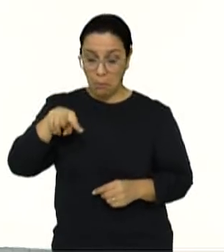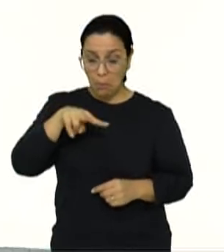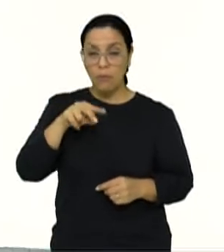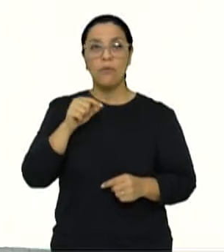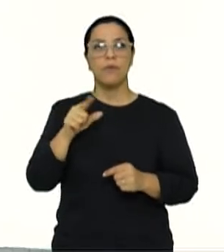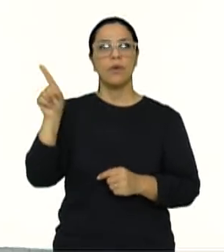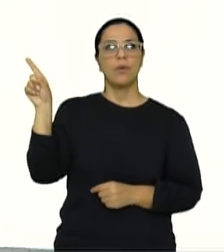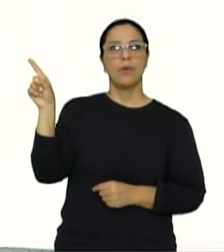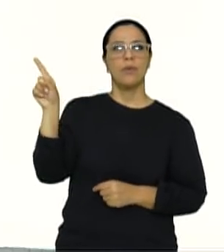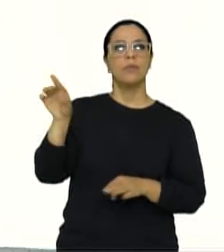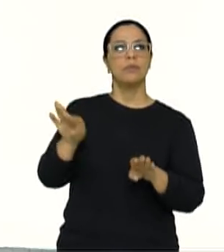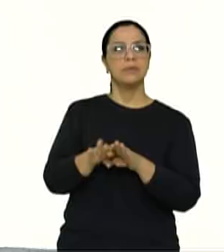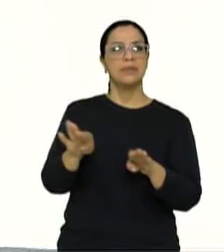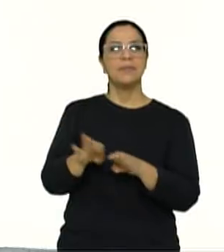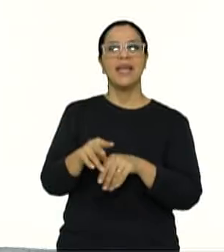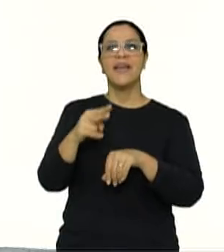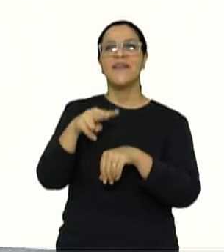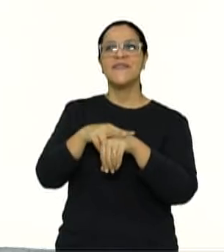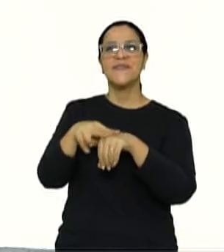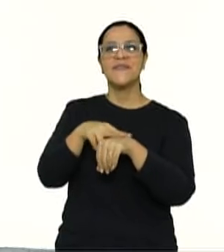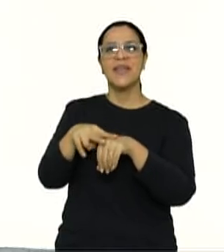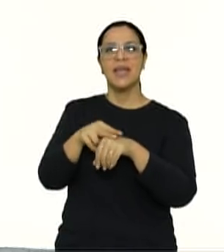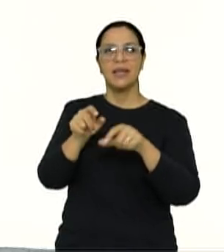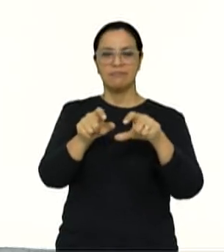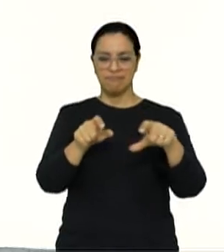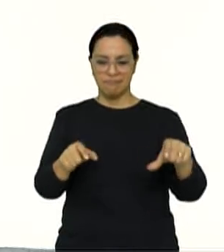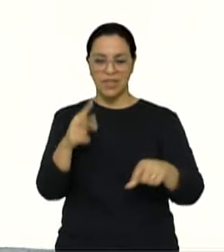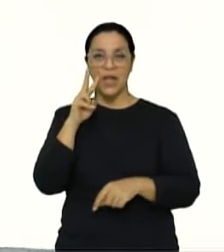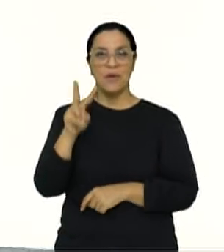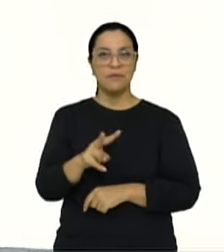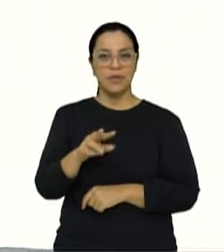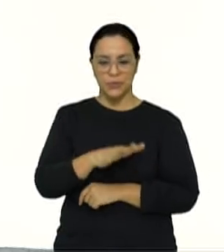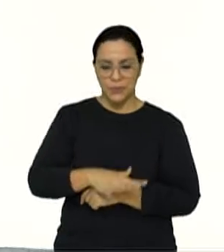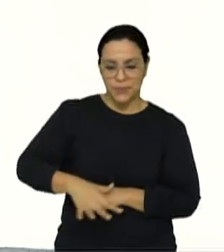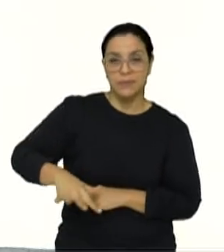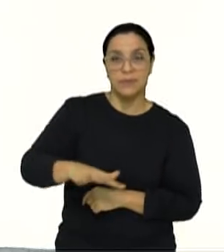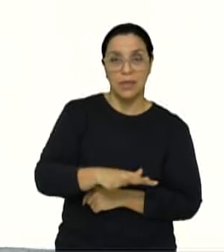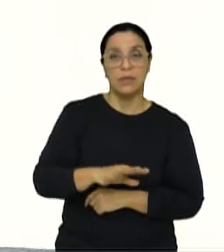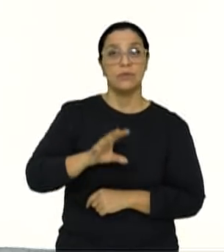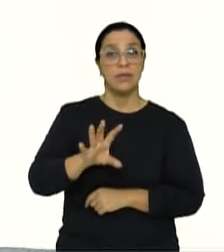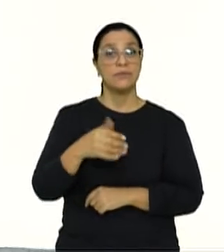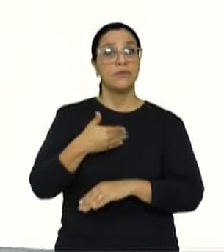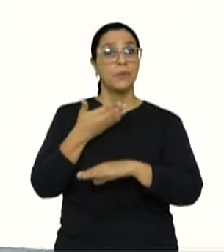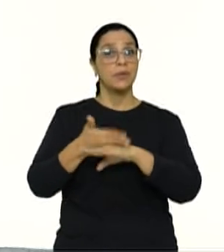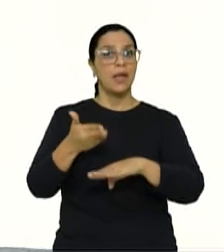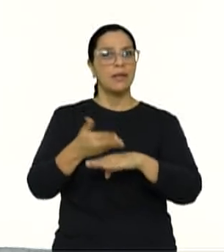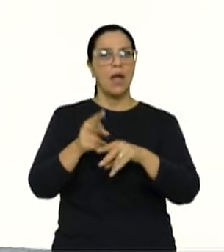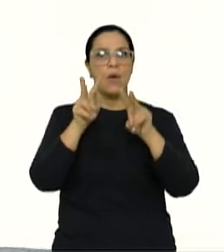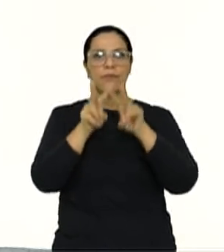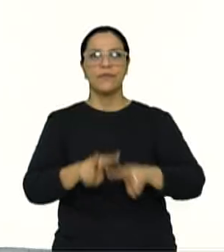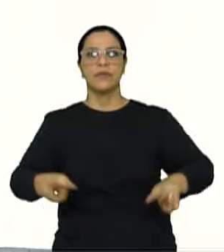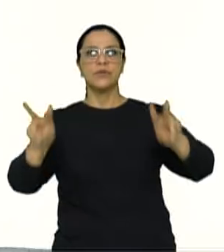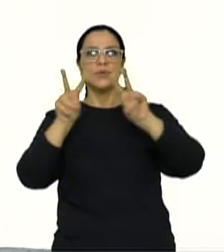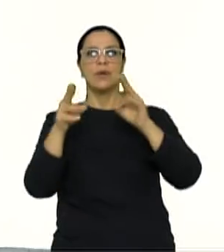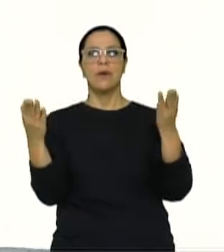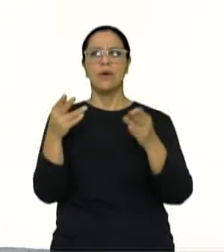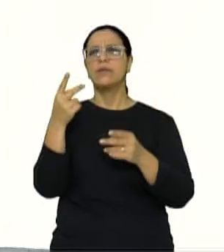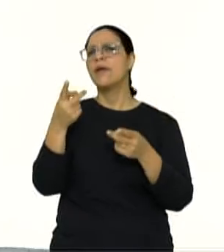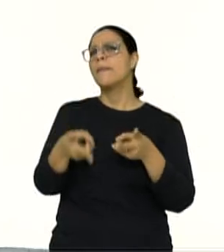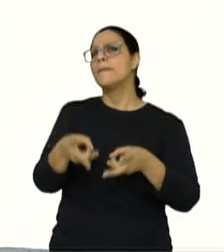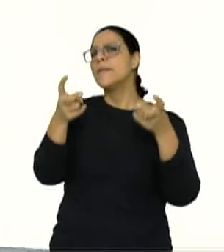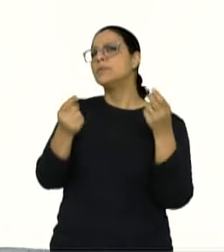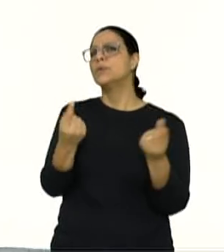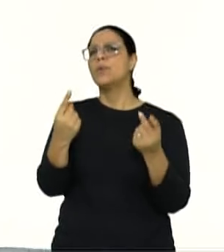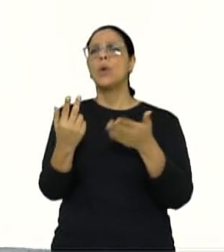baixo? Esses dois retângulos que estão ali na projeção. Ok? Então é isso que você vai treinar agora. O que você enxerga